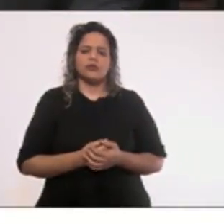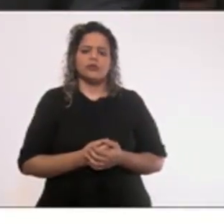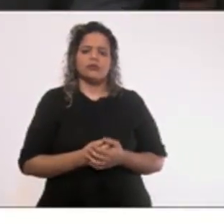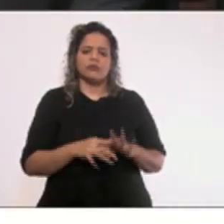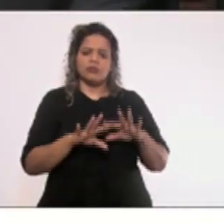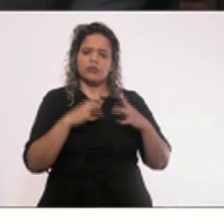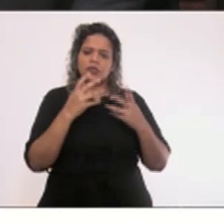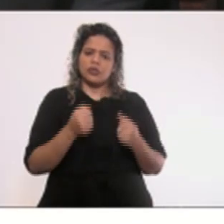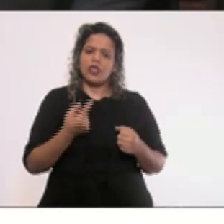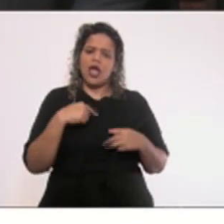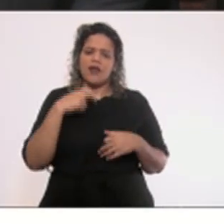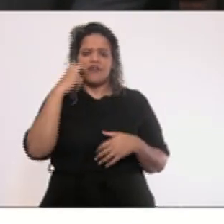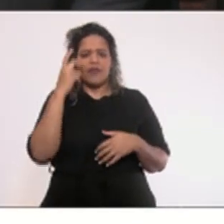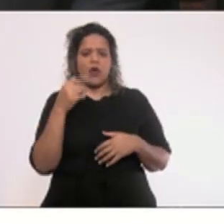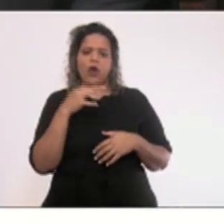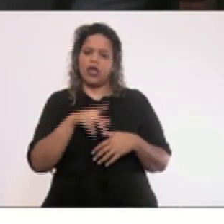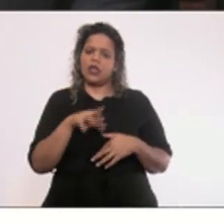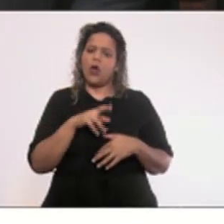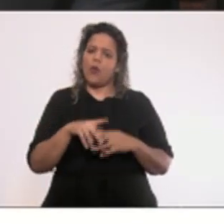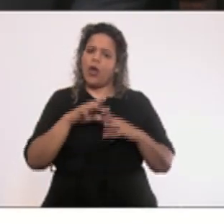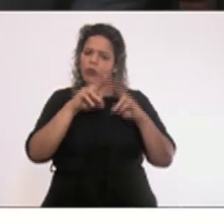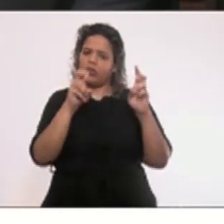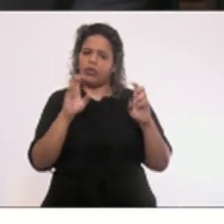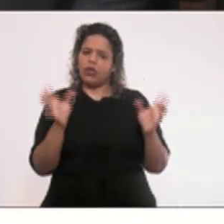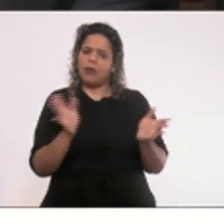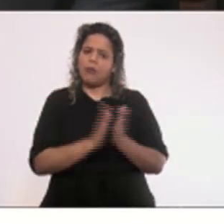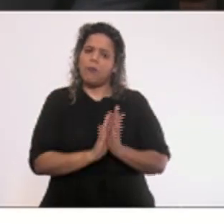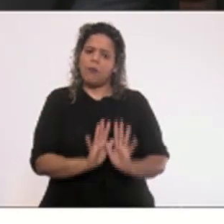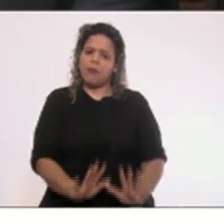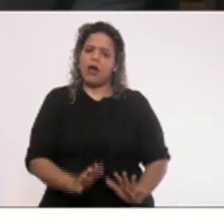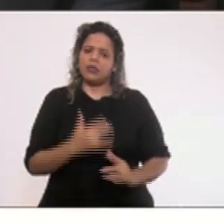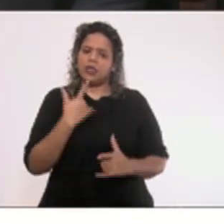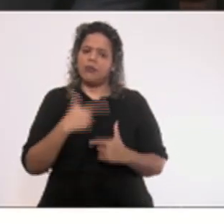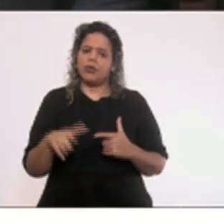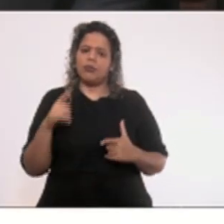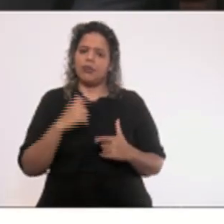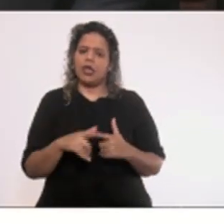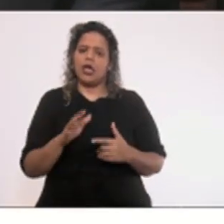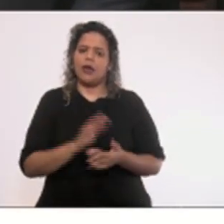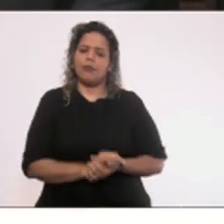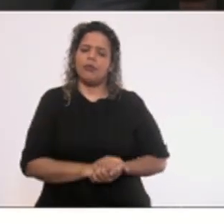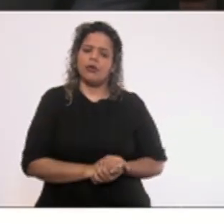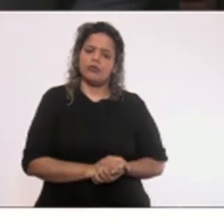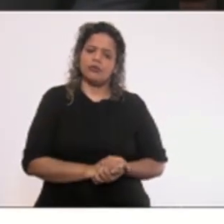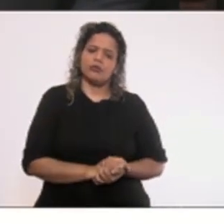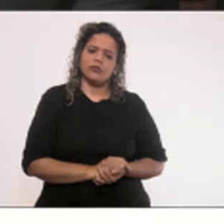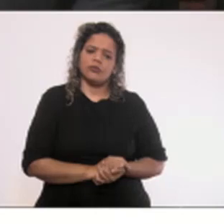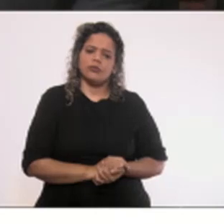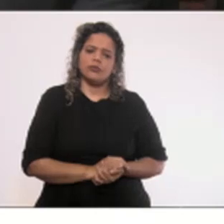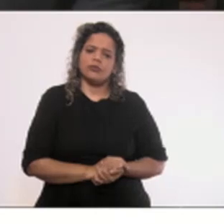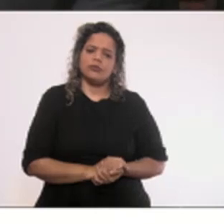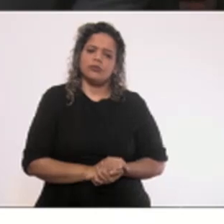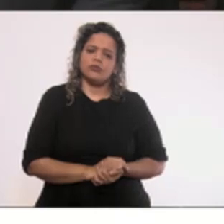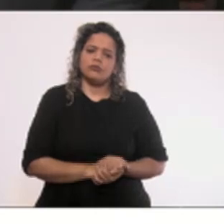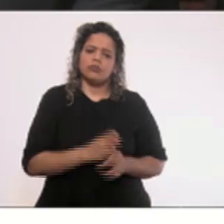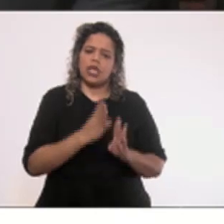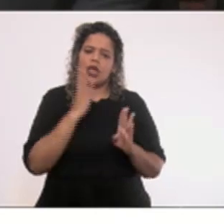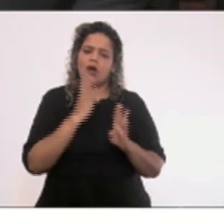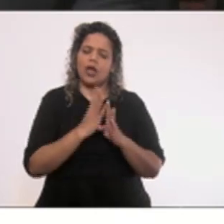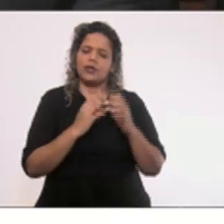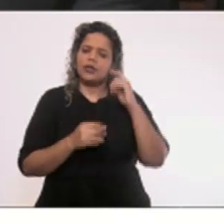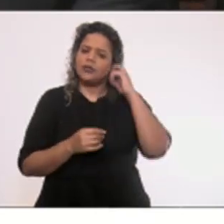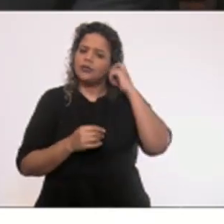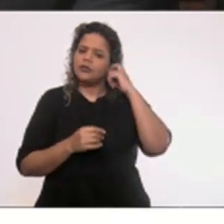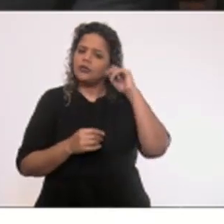Excelência. Vergonha não é o termo que se deva usar, mas sem problema. Presidente, pela ordem, só um minutinho, por favor, pela ordem.